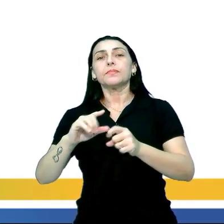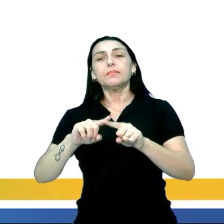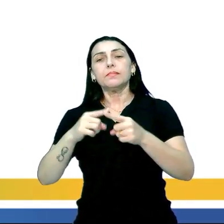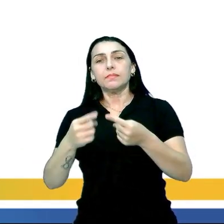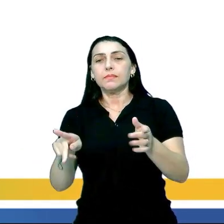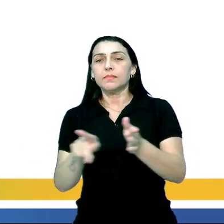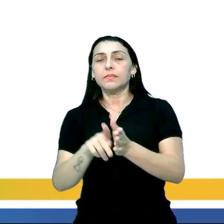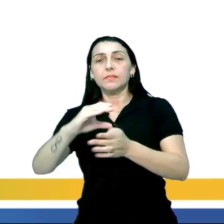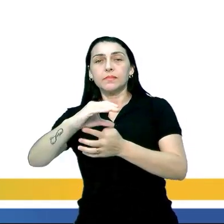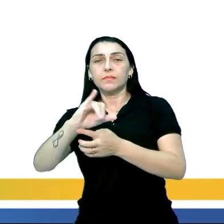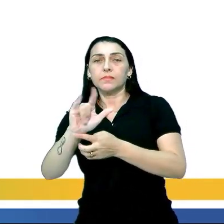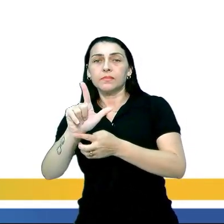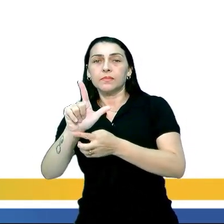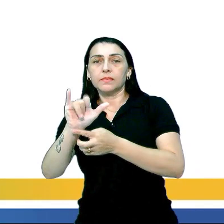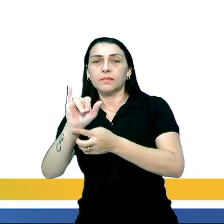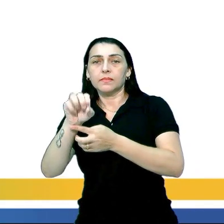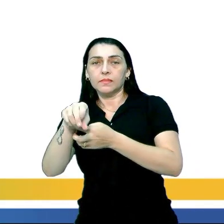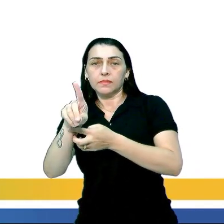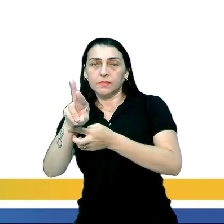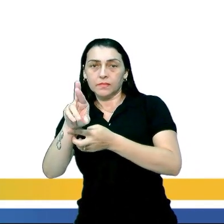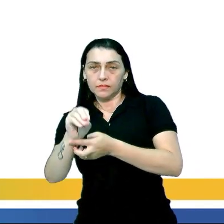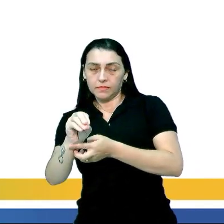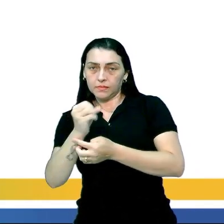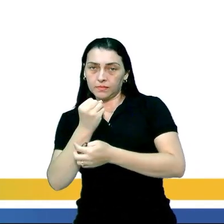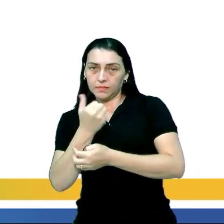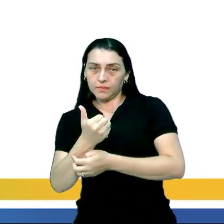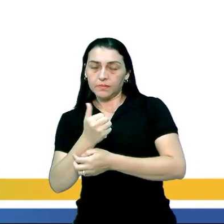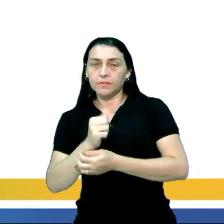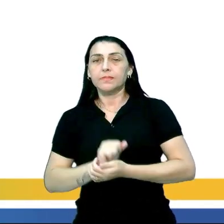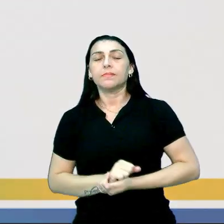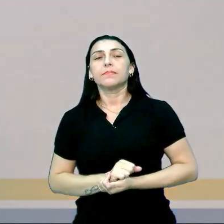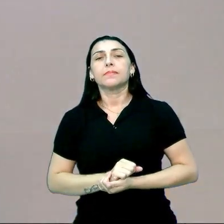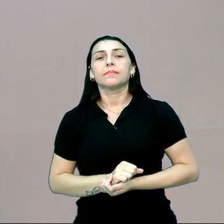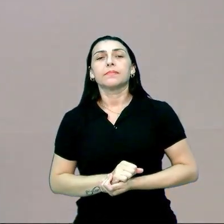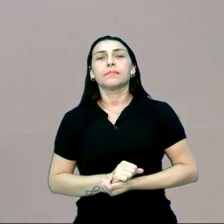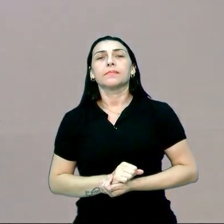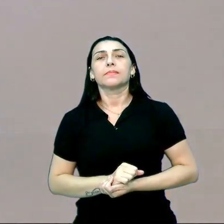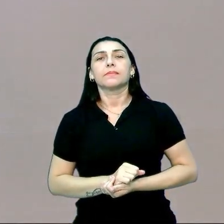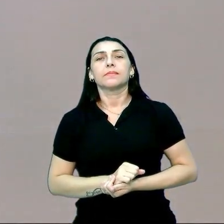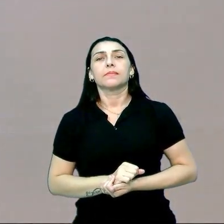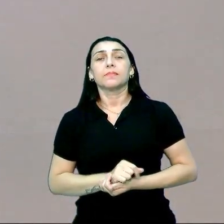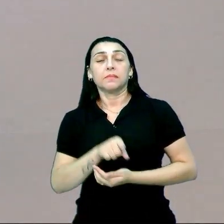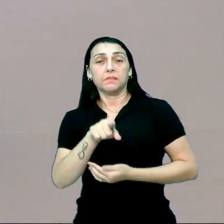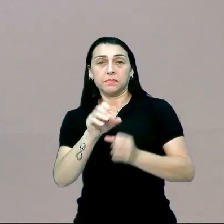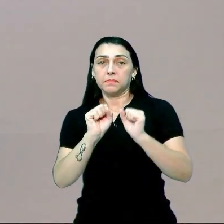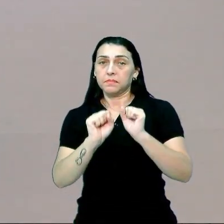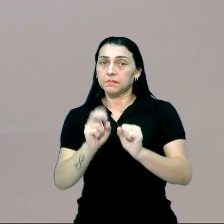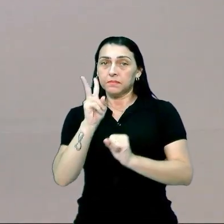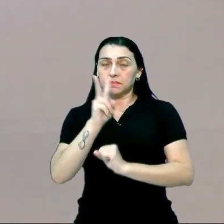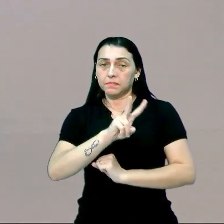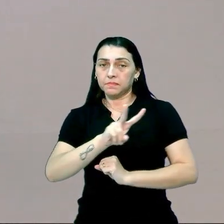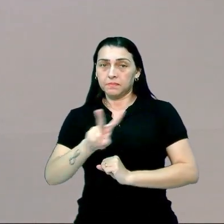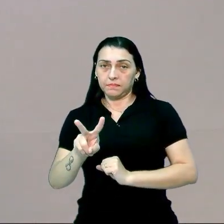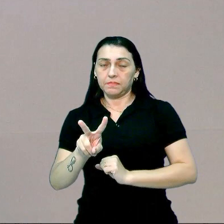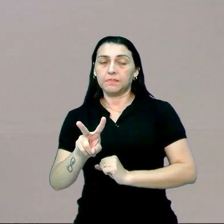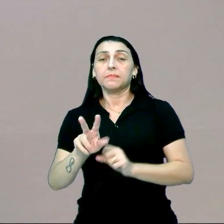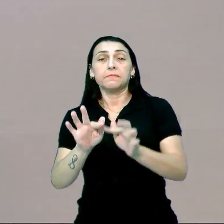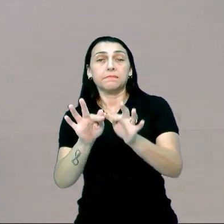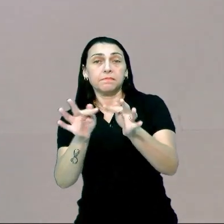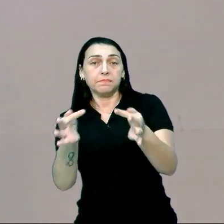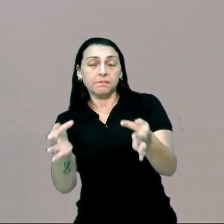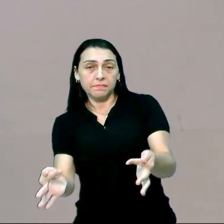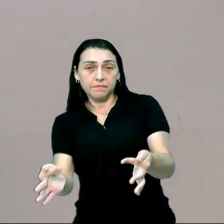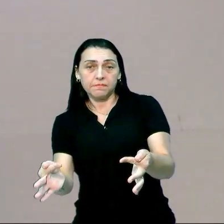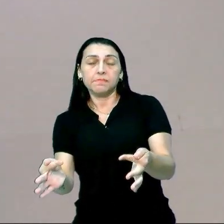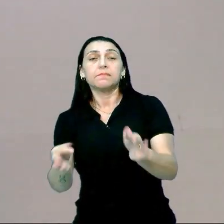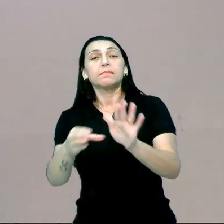especificamente o cilindro, tá bom? Você pode ver que é bastante simples